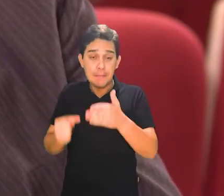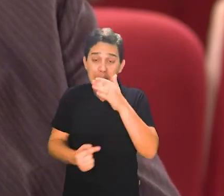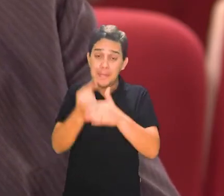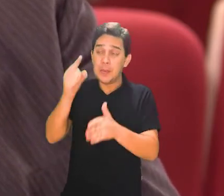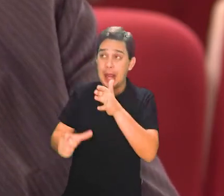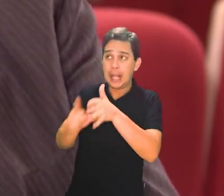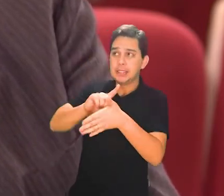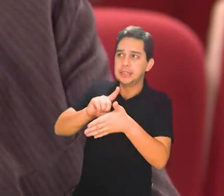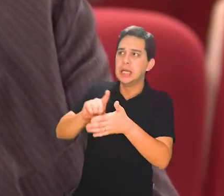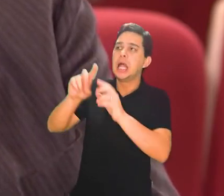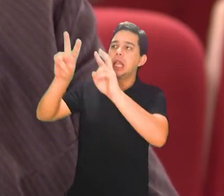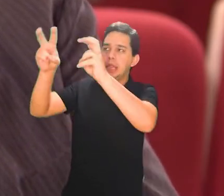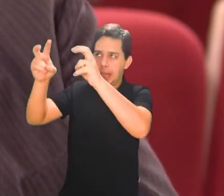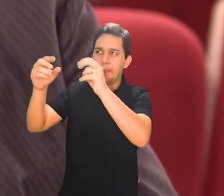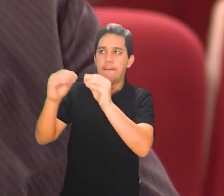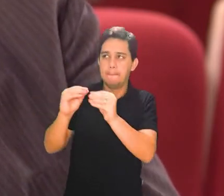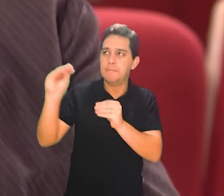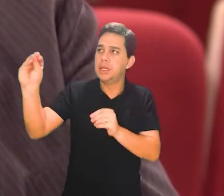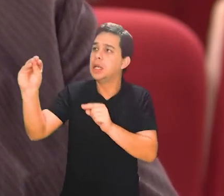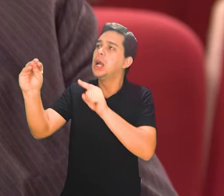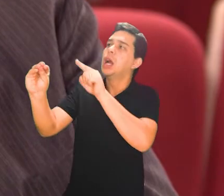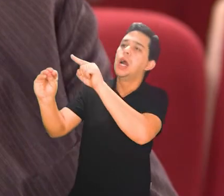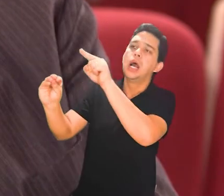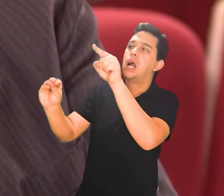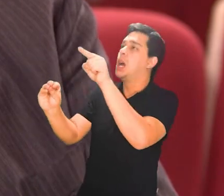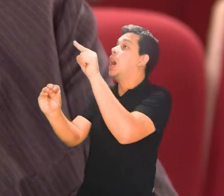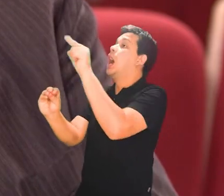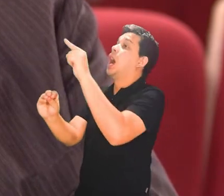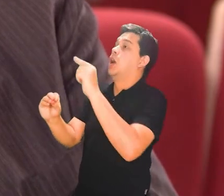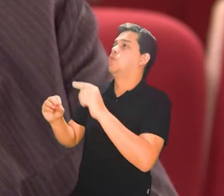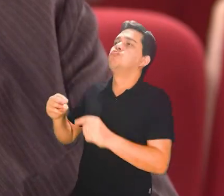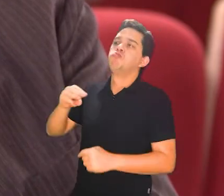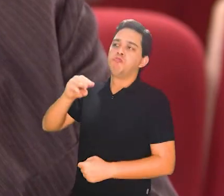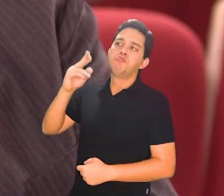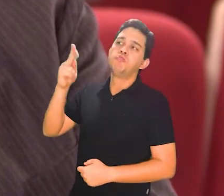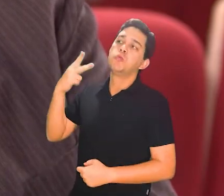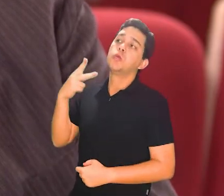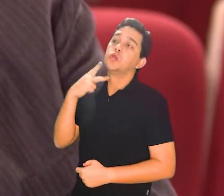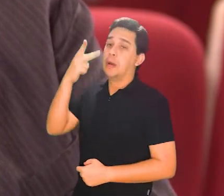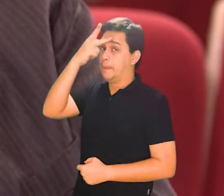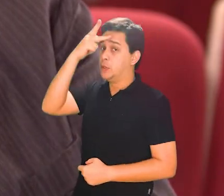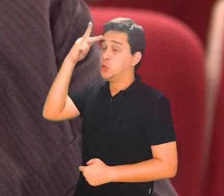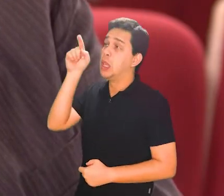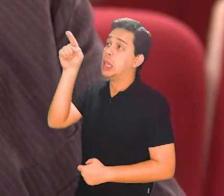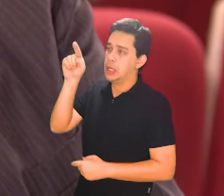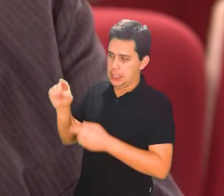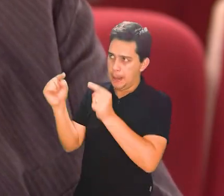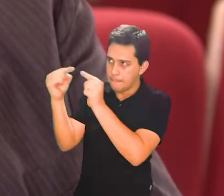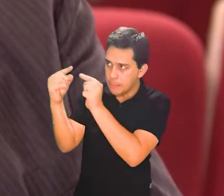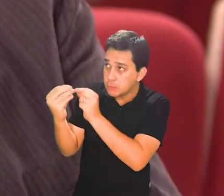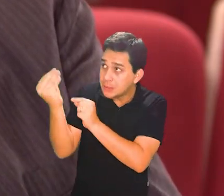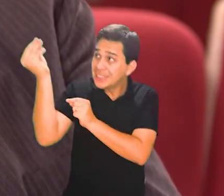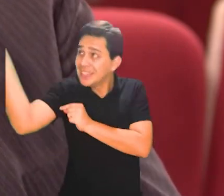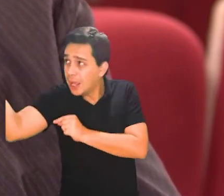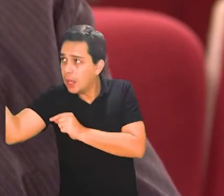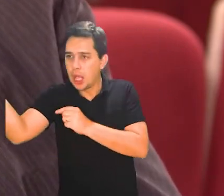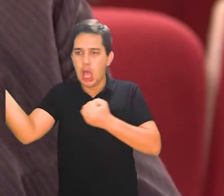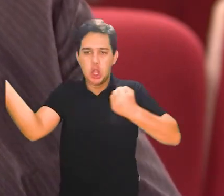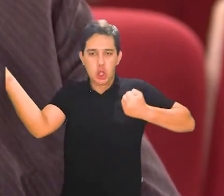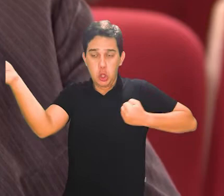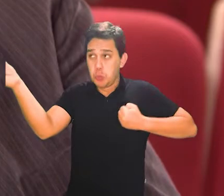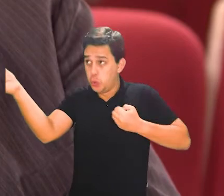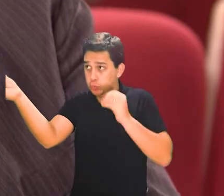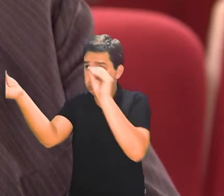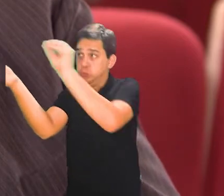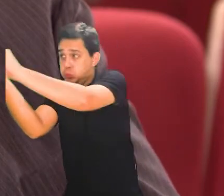encaminhamento gerando um número MPRJ, que é o número que o cidadão tem que estar atento quando entra para fazer o acompanhamento. Ele vai entrar para fazer o acompanhamento, ele